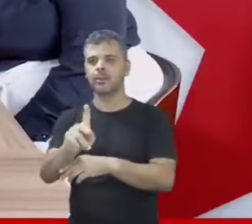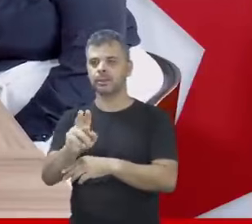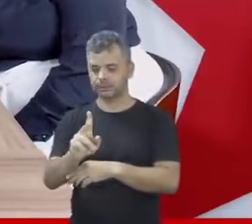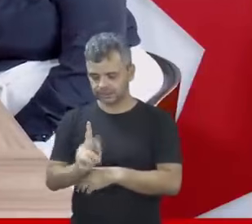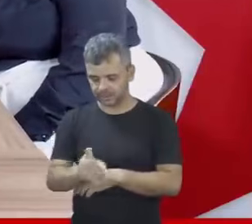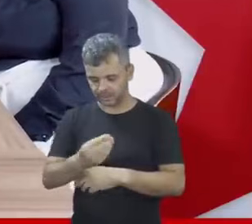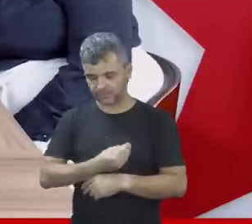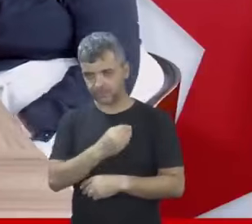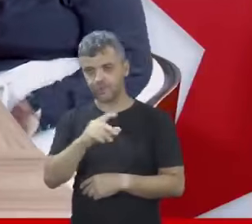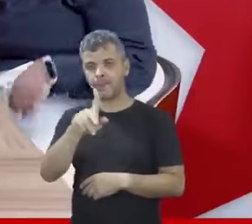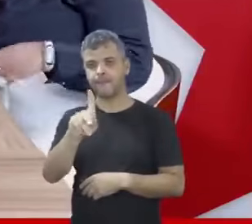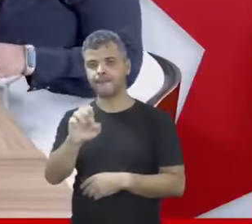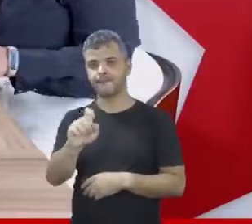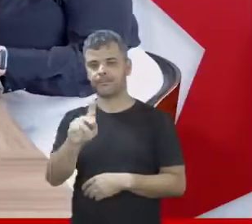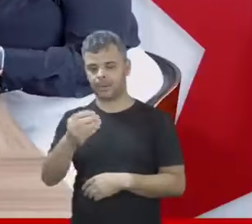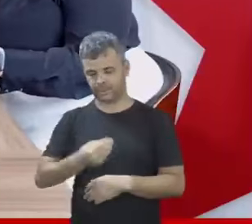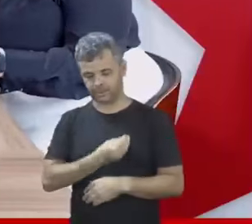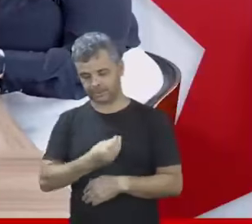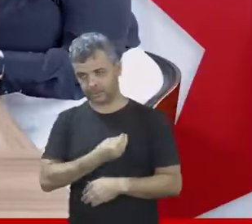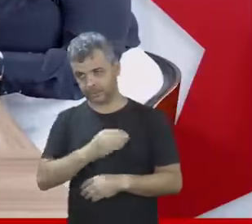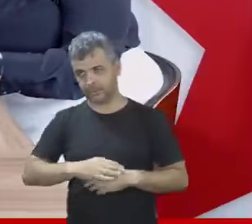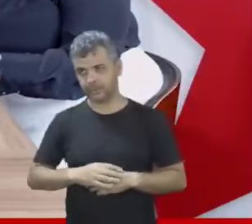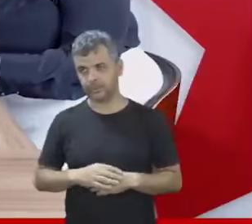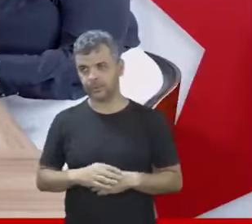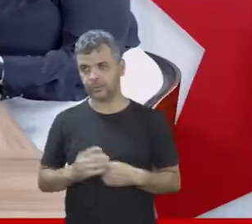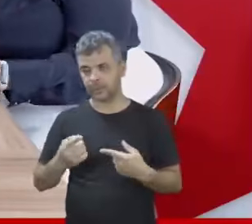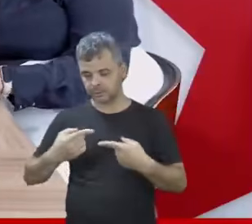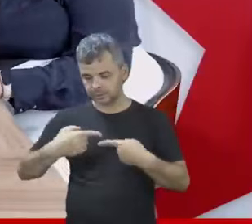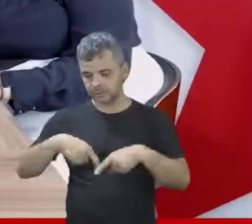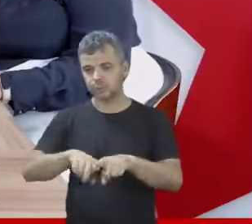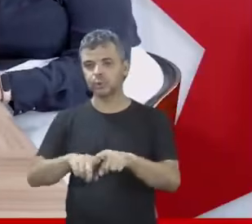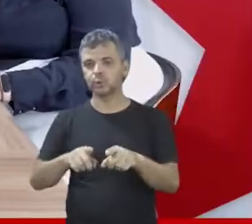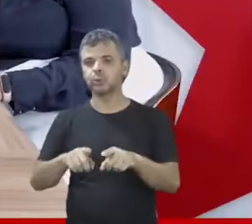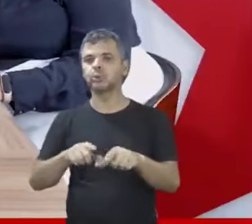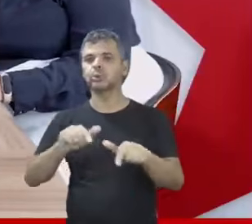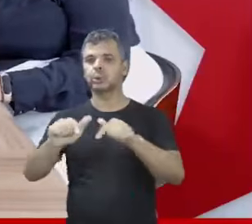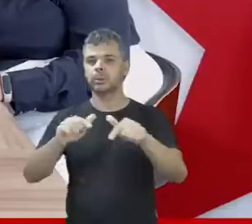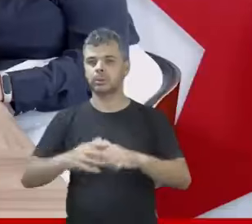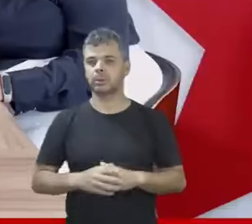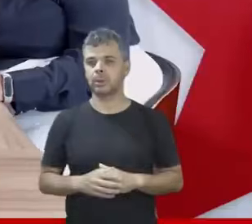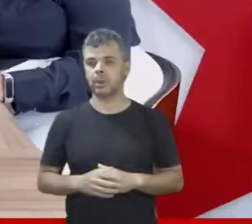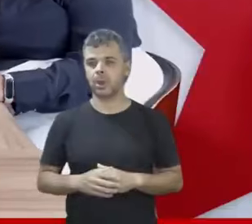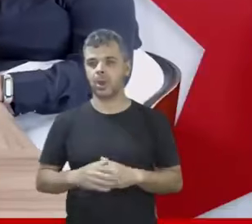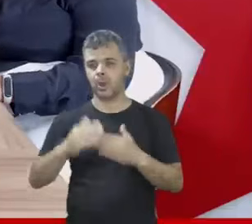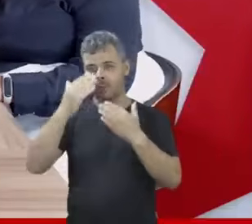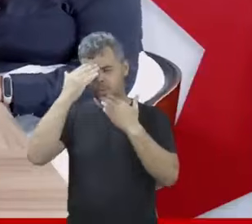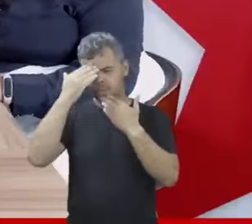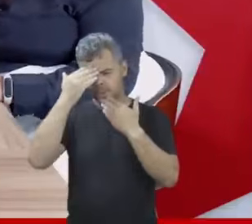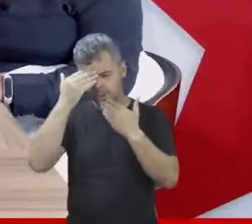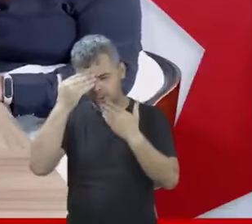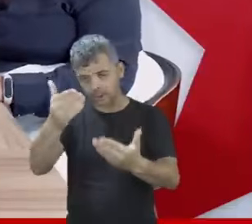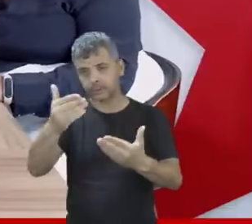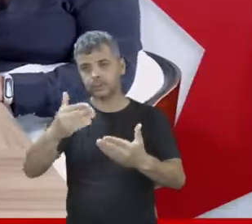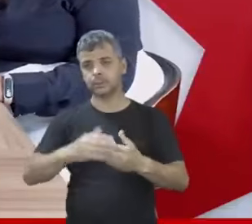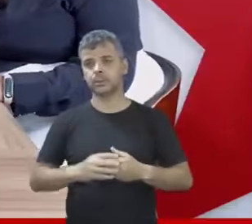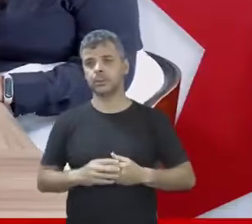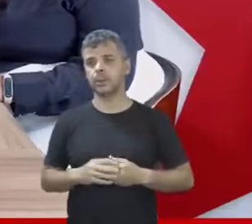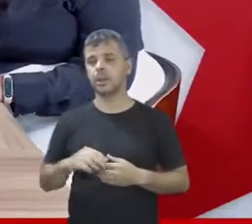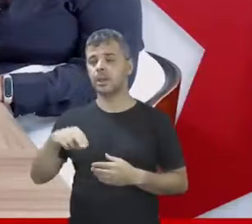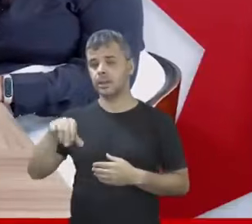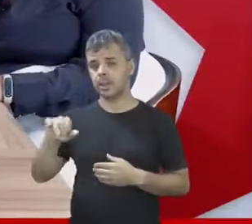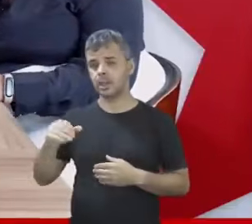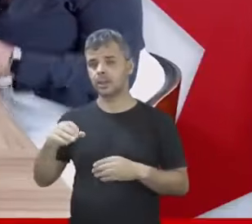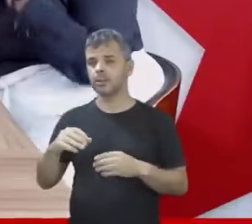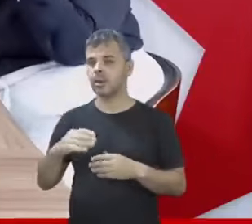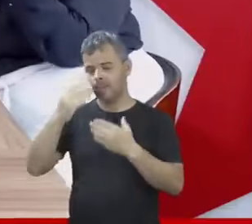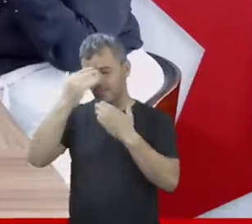Sempre vivo. Sempre presente. E sempre ao lado dos trabalhadores. É isso aí. Valeu, Cris. Cris, muito obrigada. Mana Nádia,